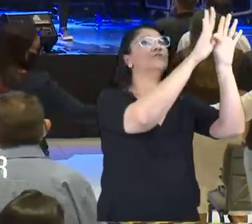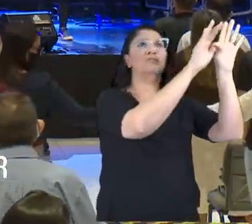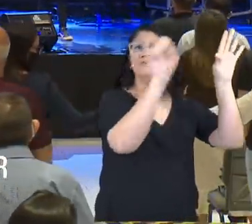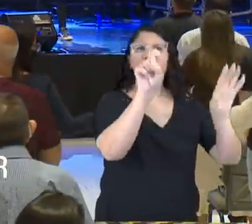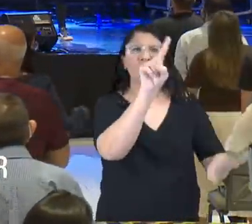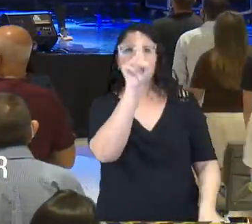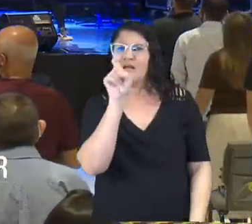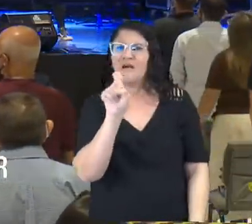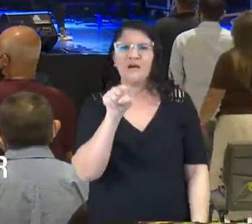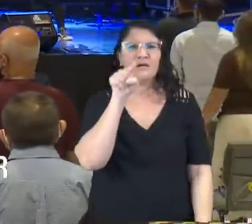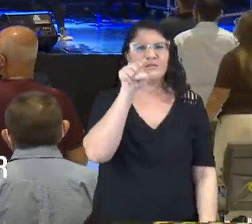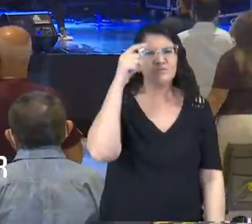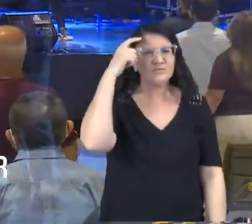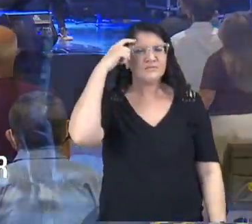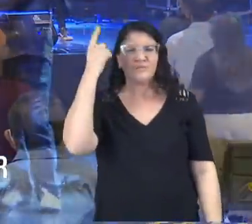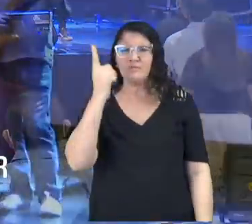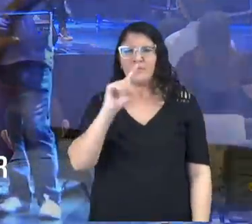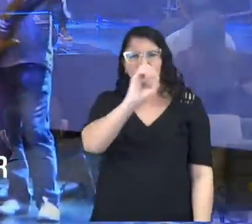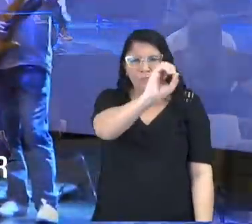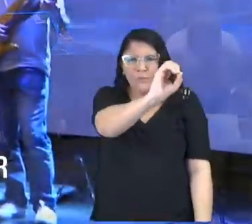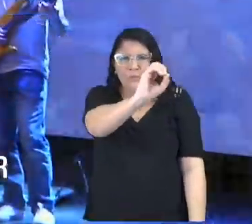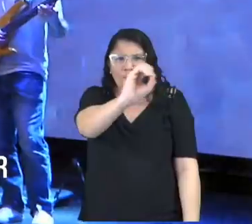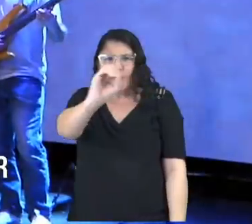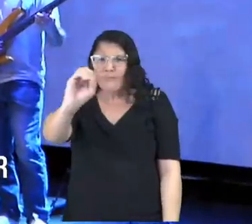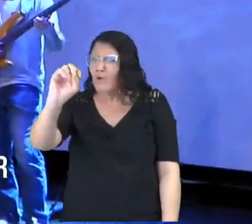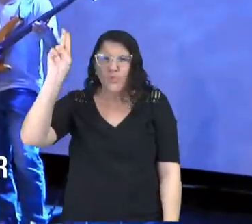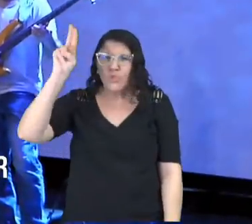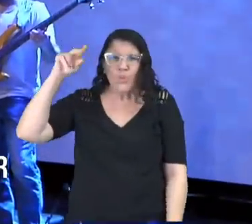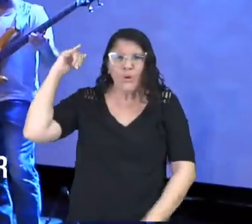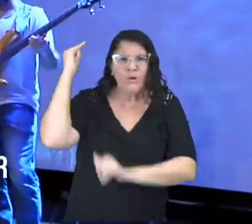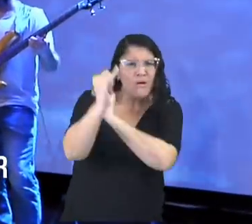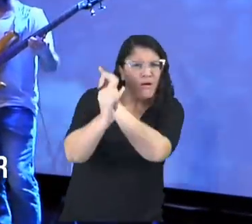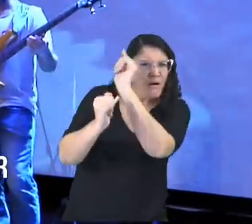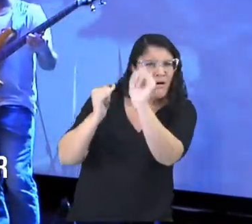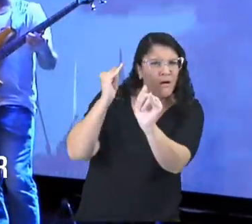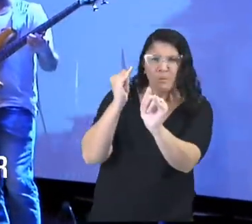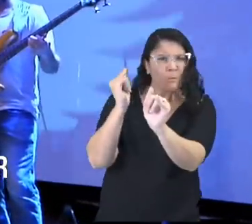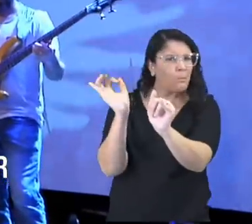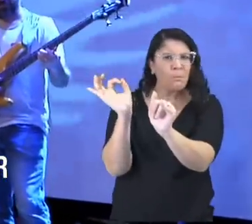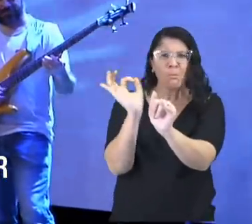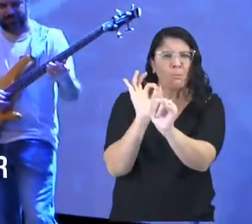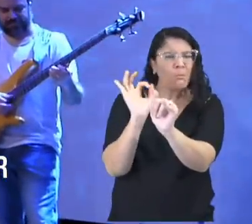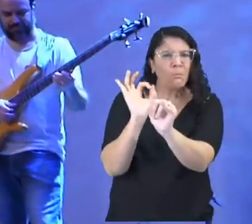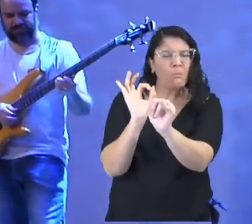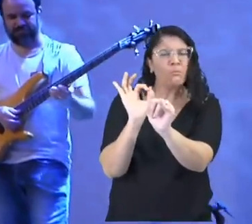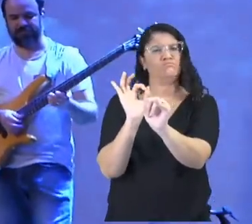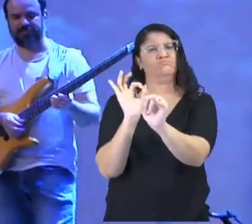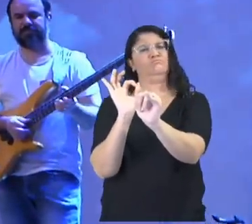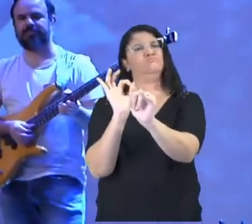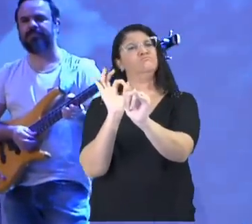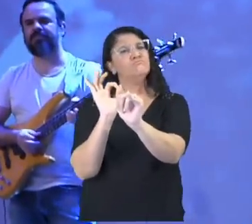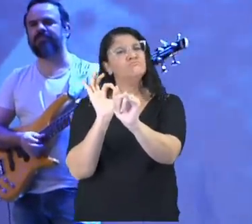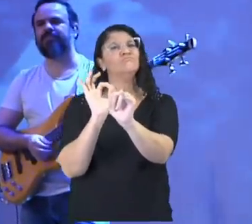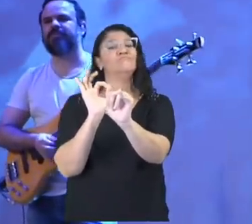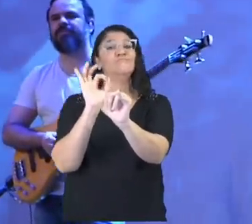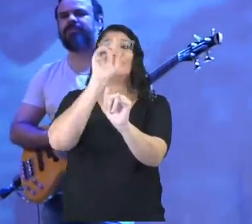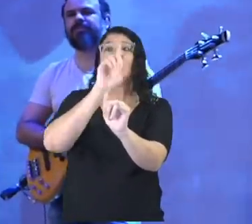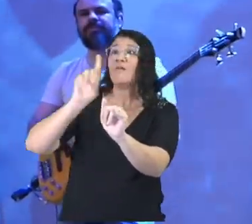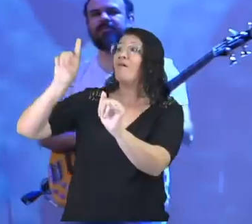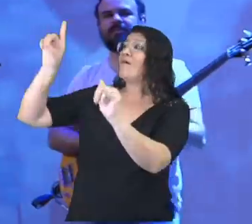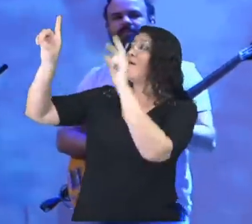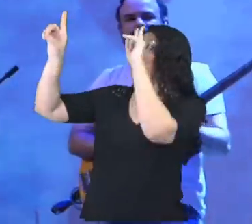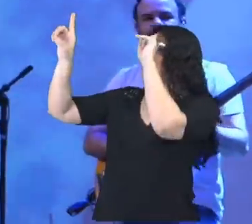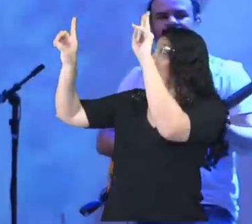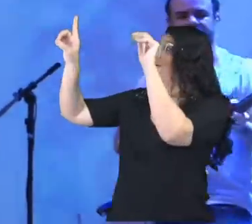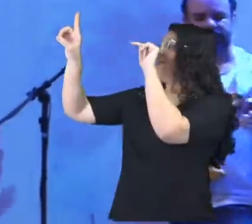que você não sabe? Nunca ouviu falar? O